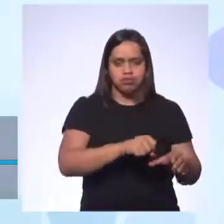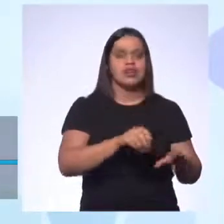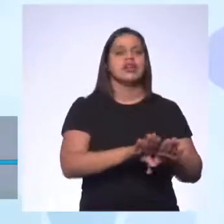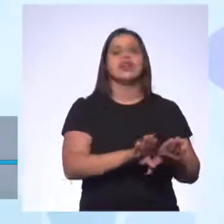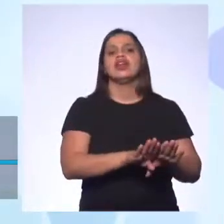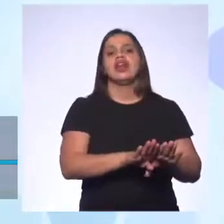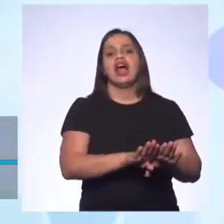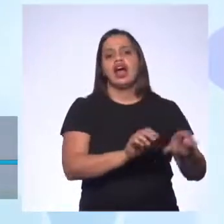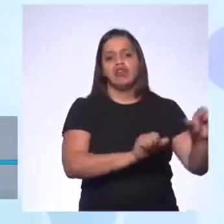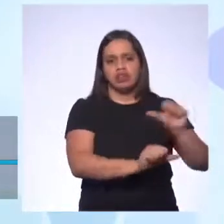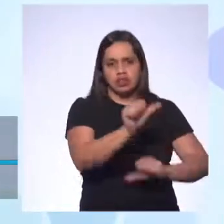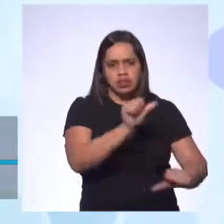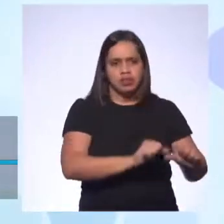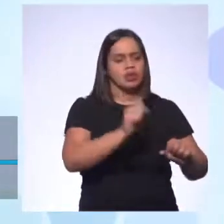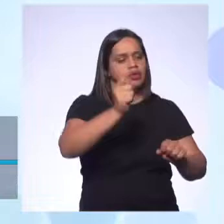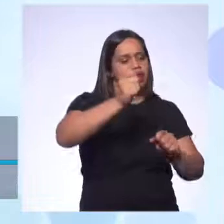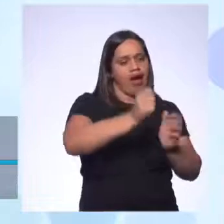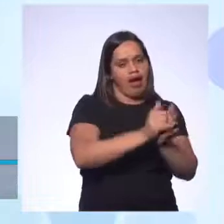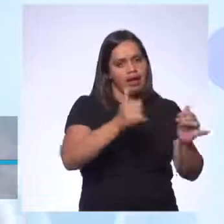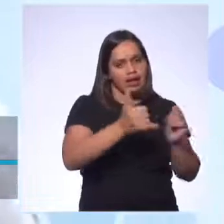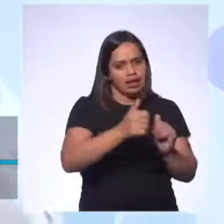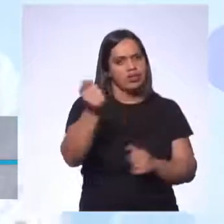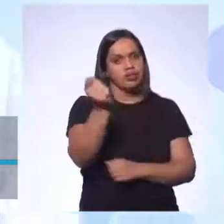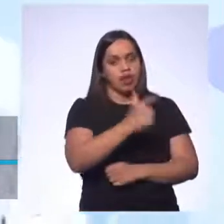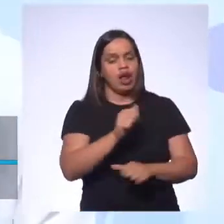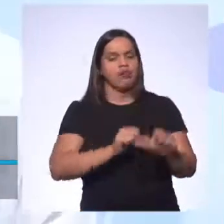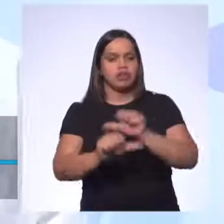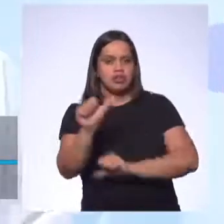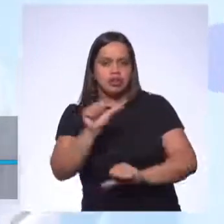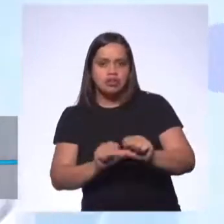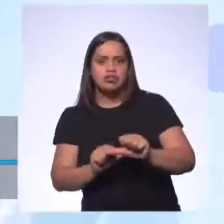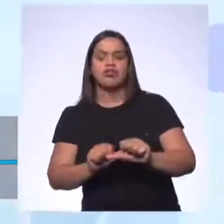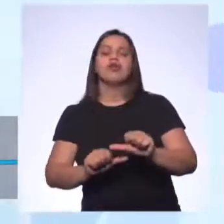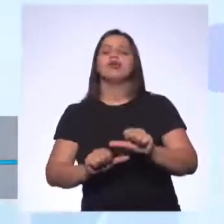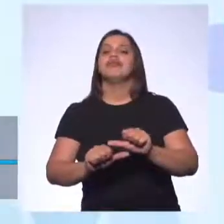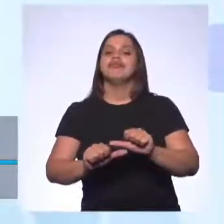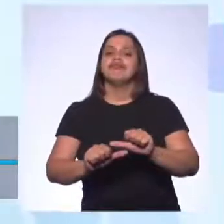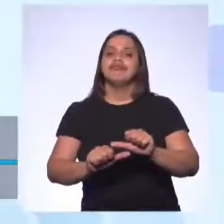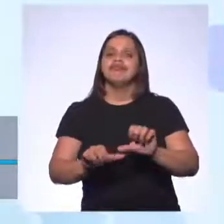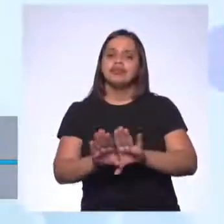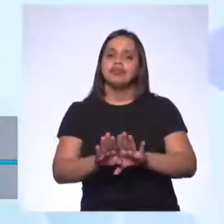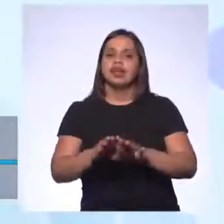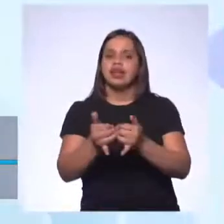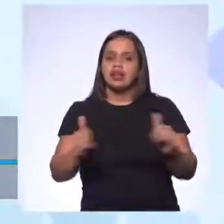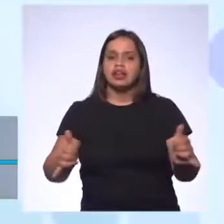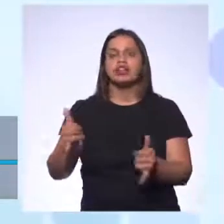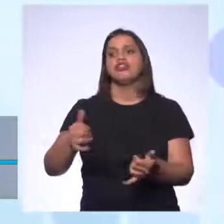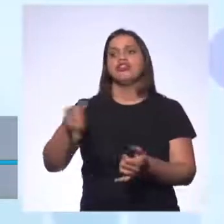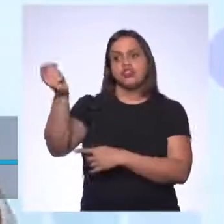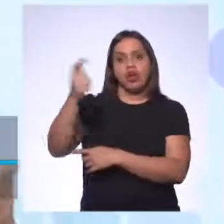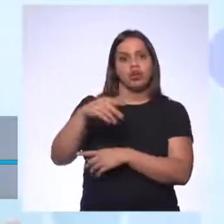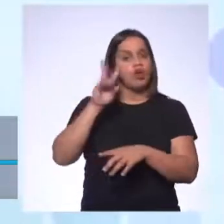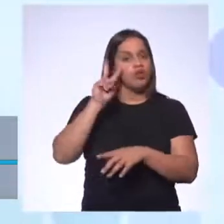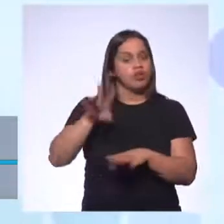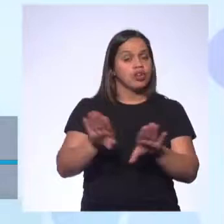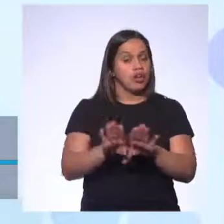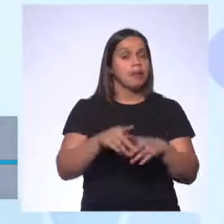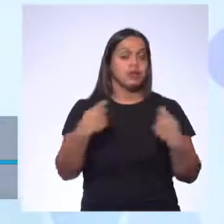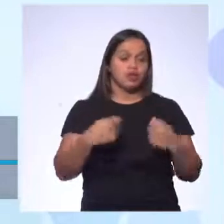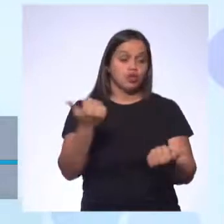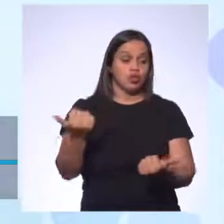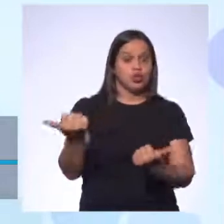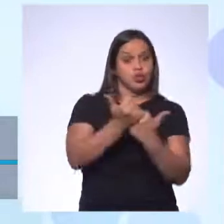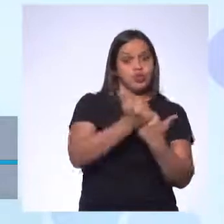em energia química e tal. Tá bom? Mas o raciocínio está certinho, eu tenho que substituir essas coisas que possam estar poluindo e